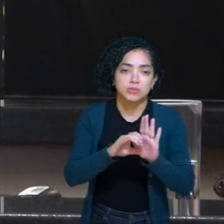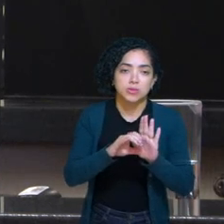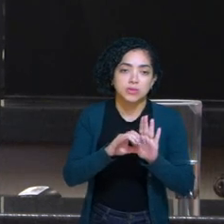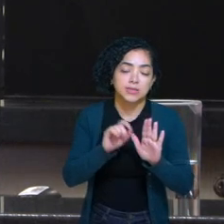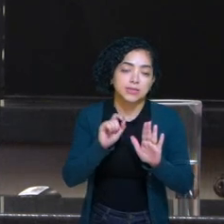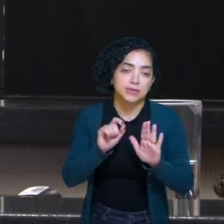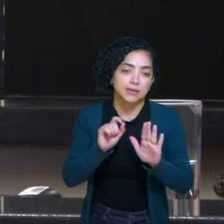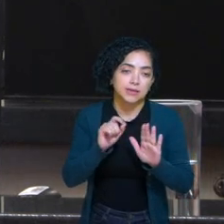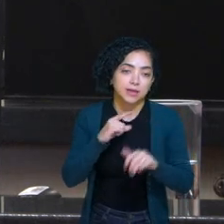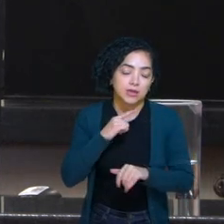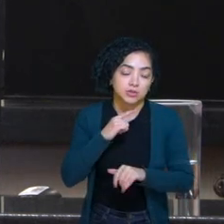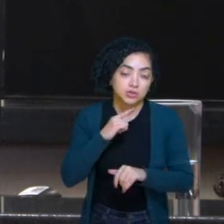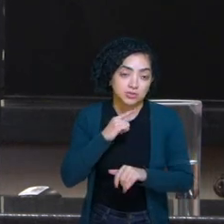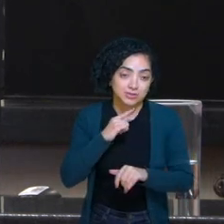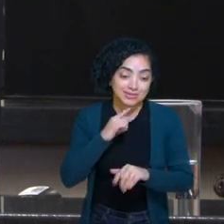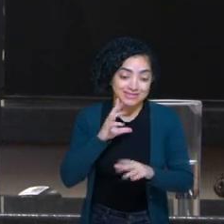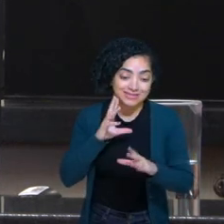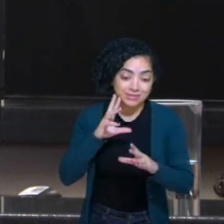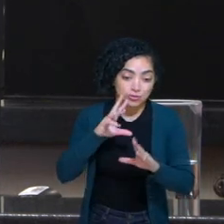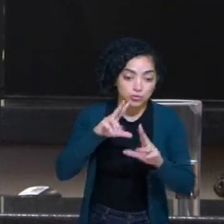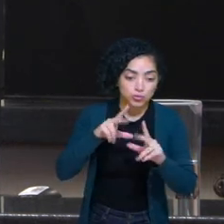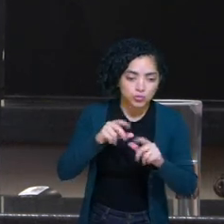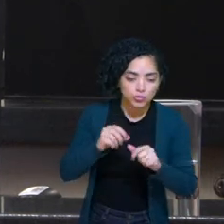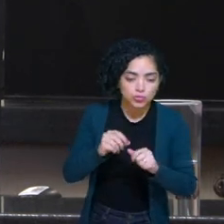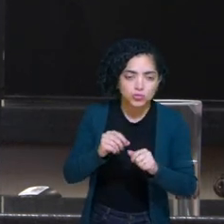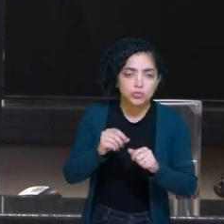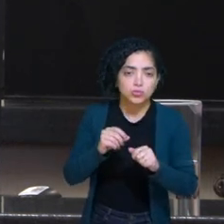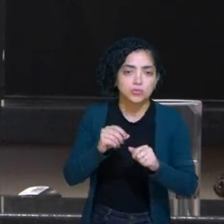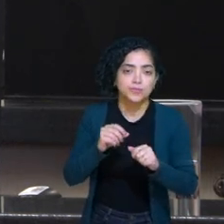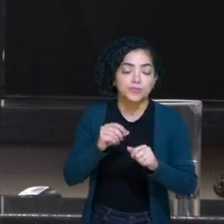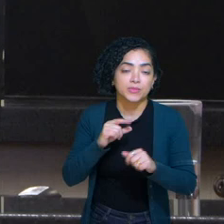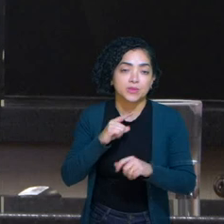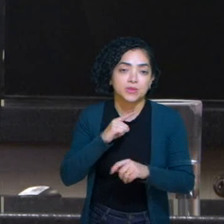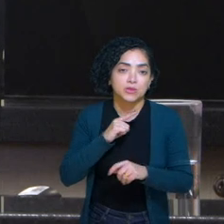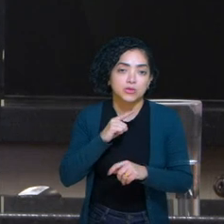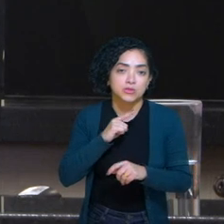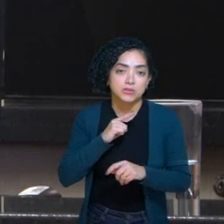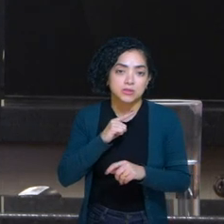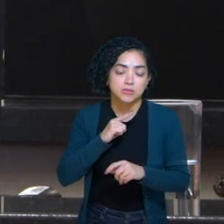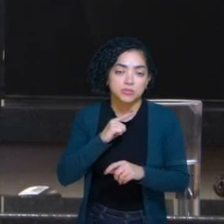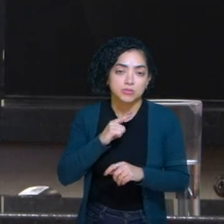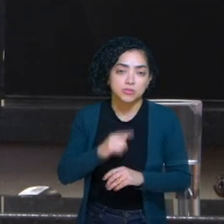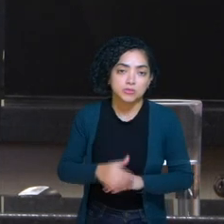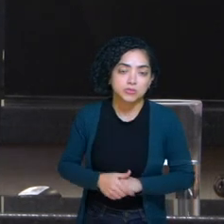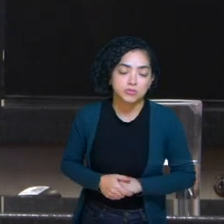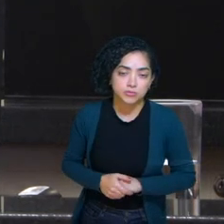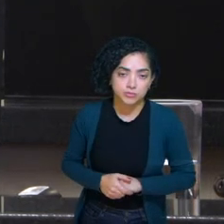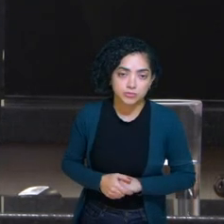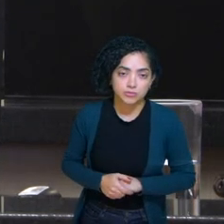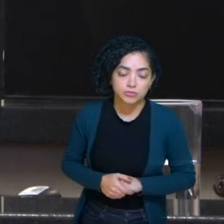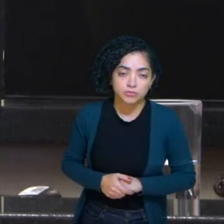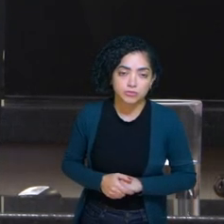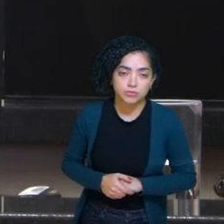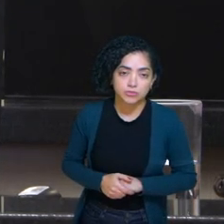temos dentro disso tudo né Nós vimos que essa esses princípios